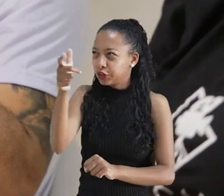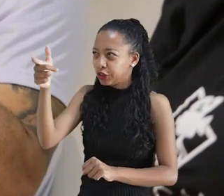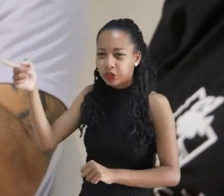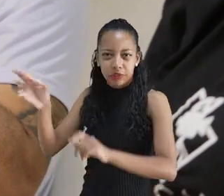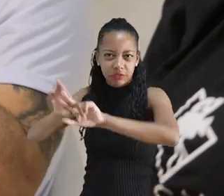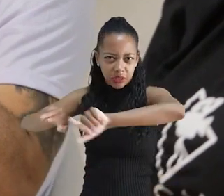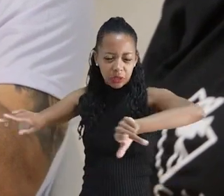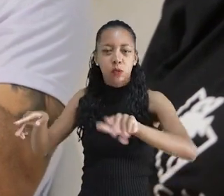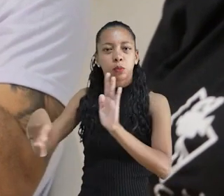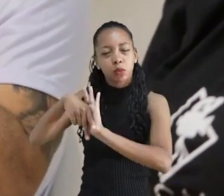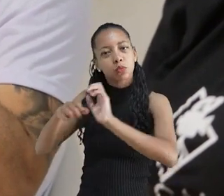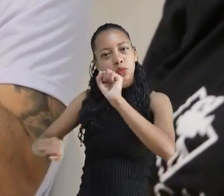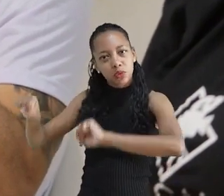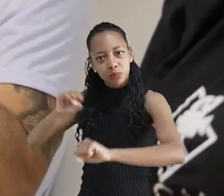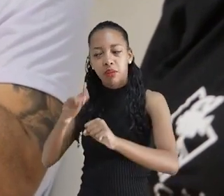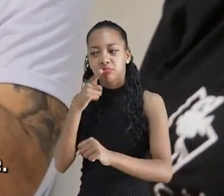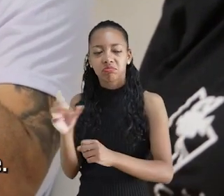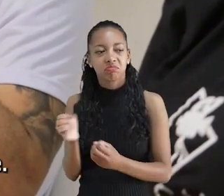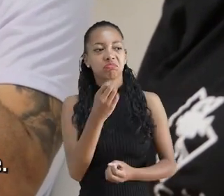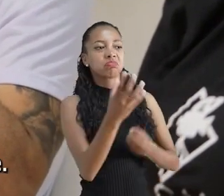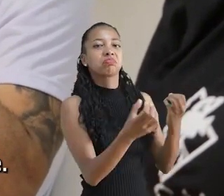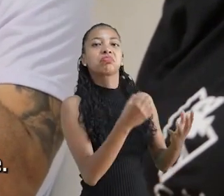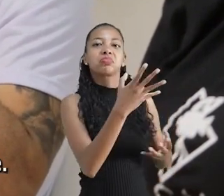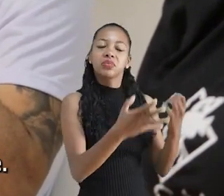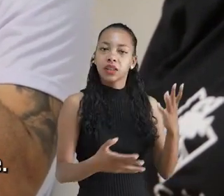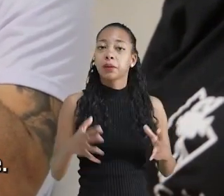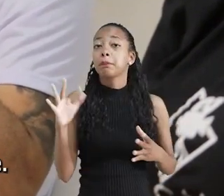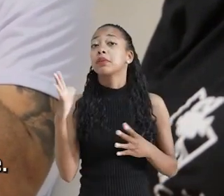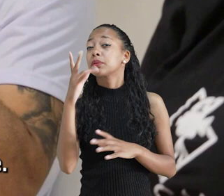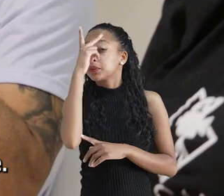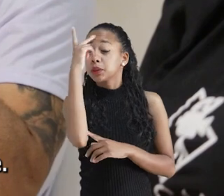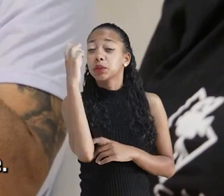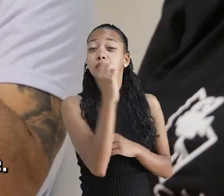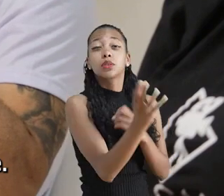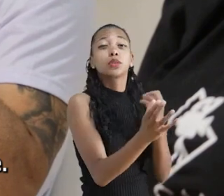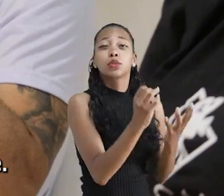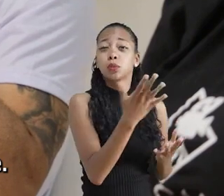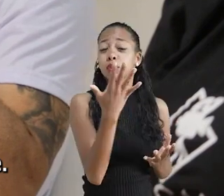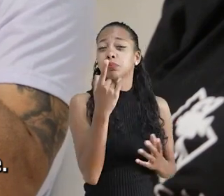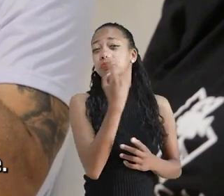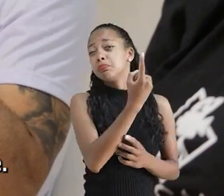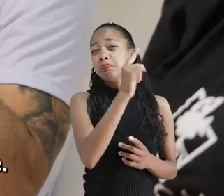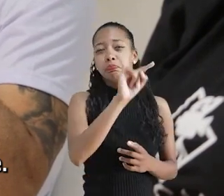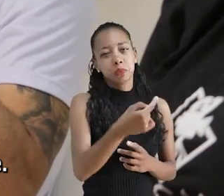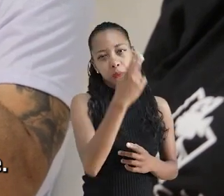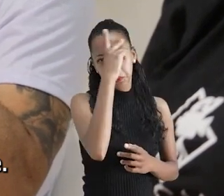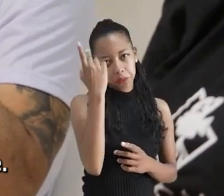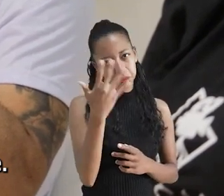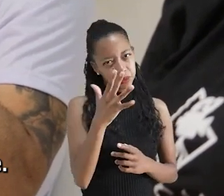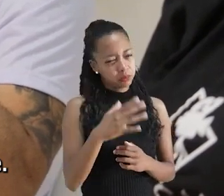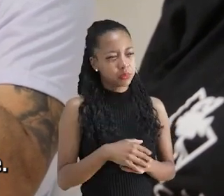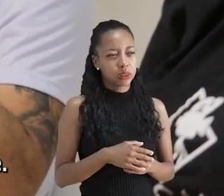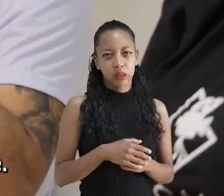e voltamos agora a fazer de novo inclusive conseguimos atingir em torno alcançar em torno de 1000 pessoas